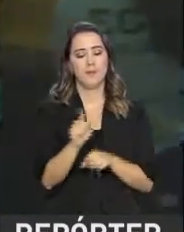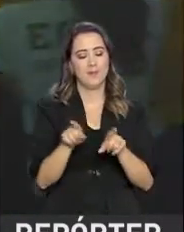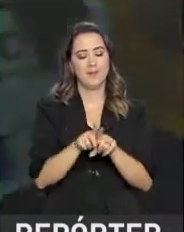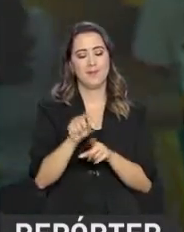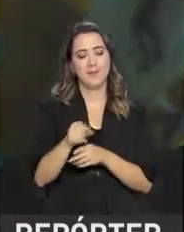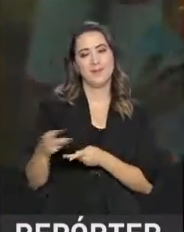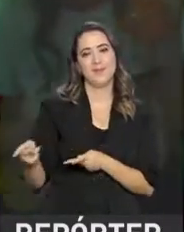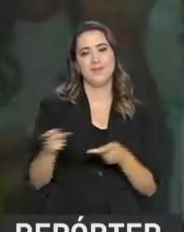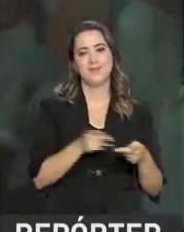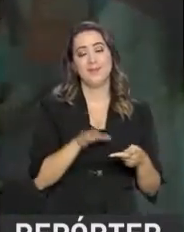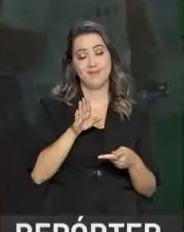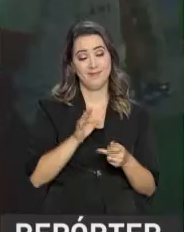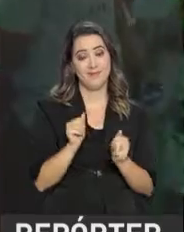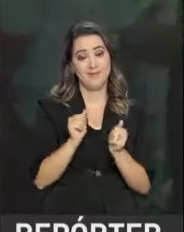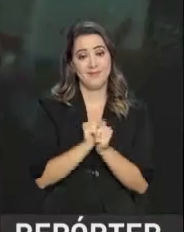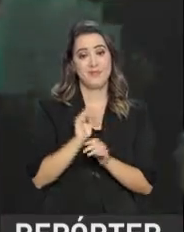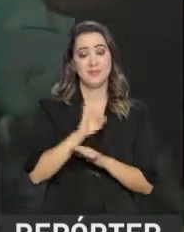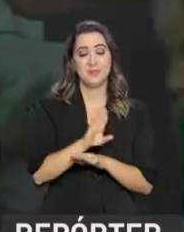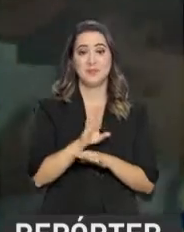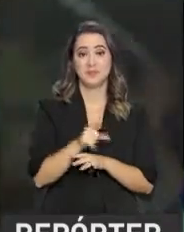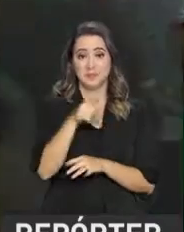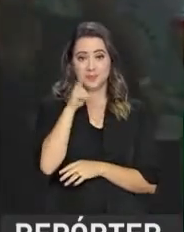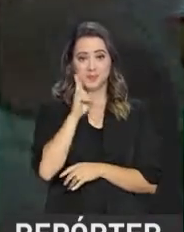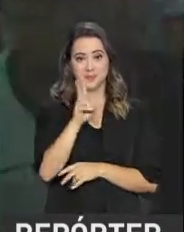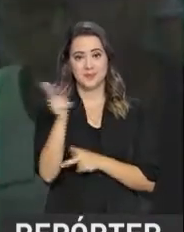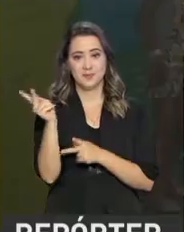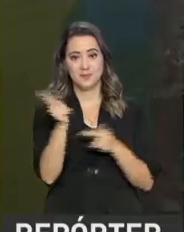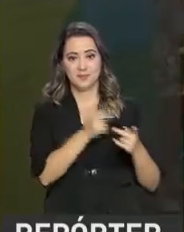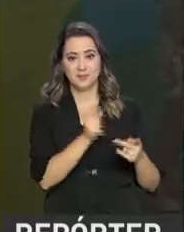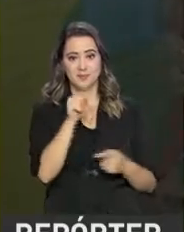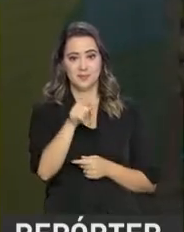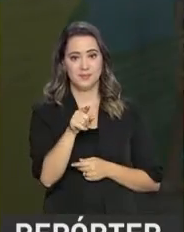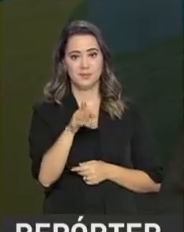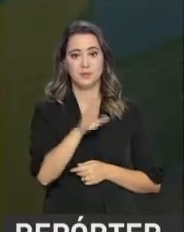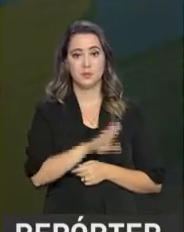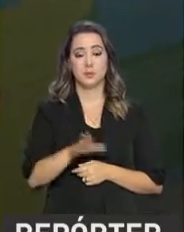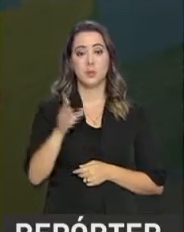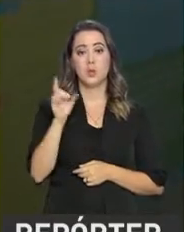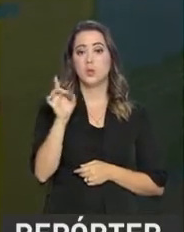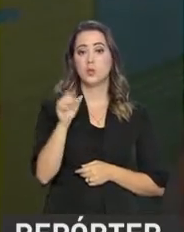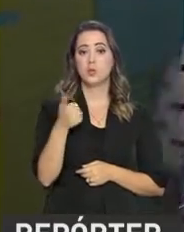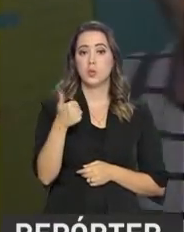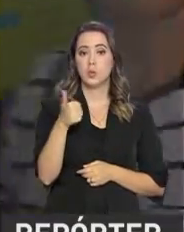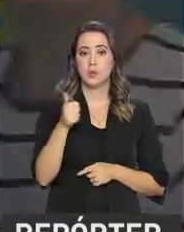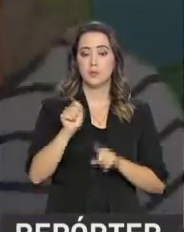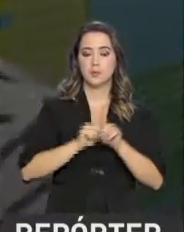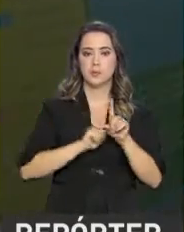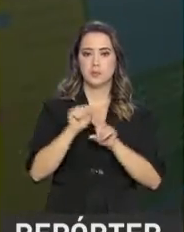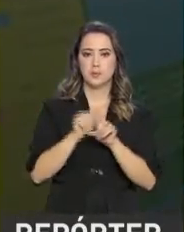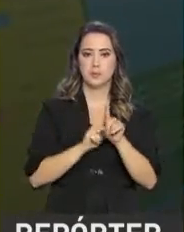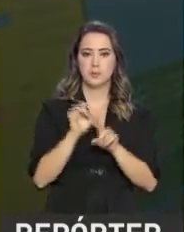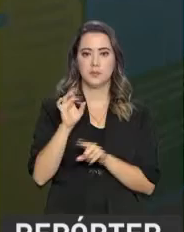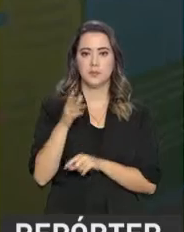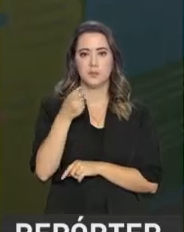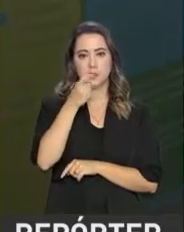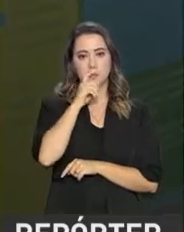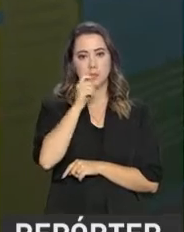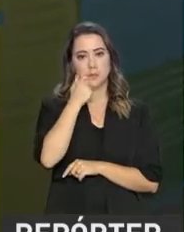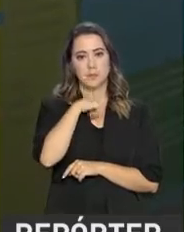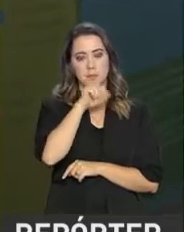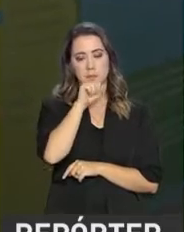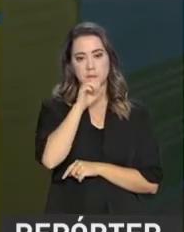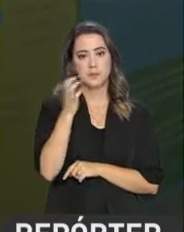presença no primeiro dia de funcionamento da vila cidadã a maria júlia tem só 11 meses mas os pais fizeram